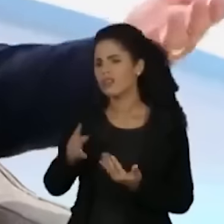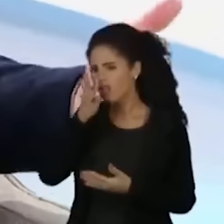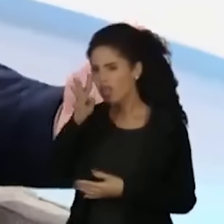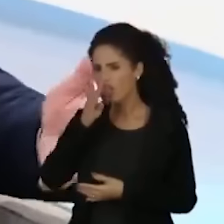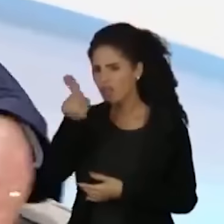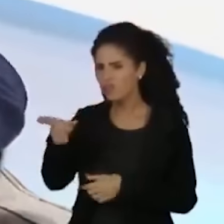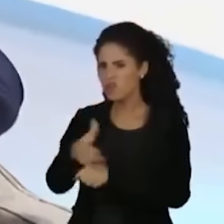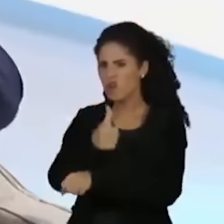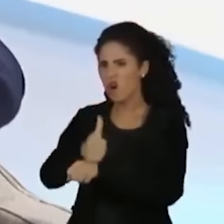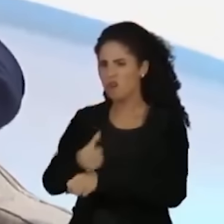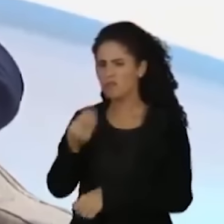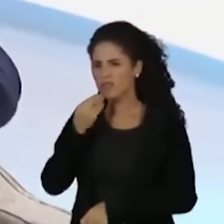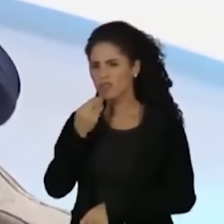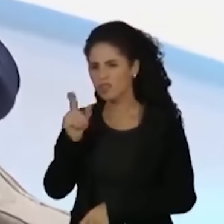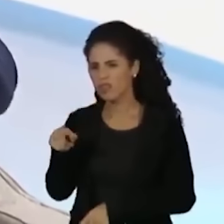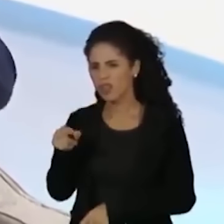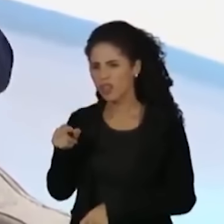golpe, de querer...